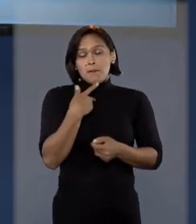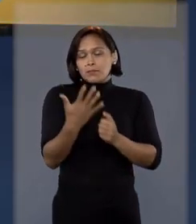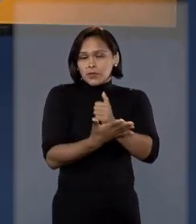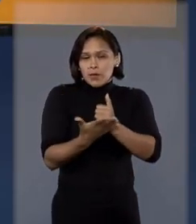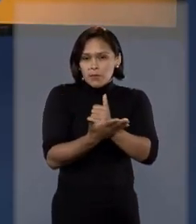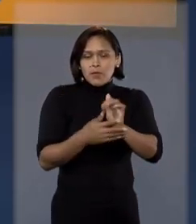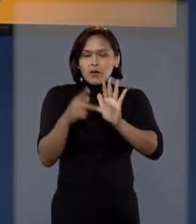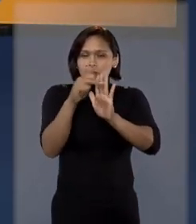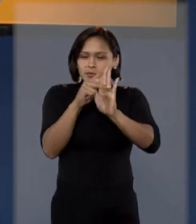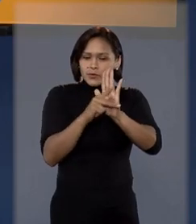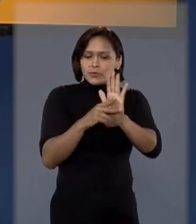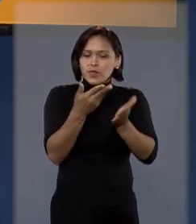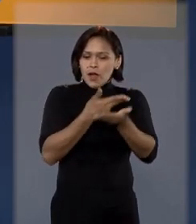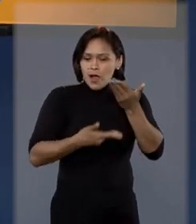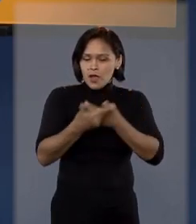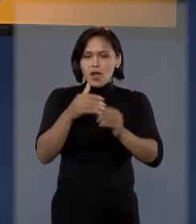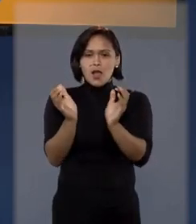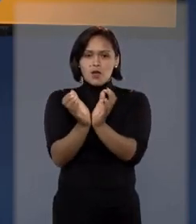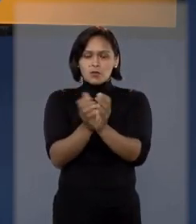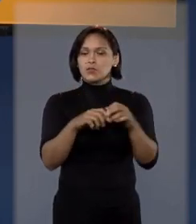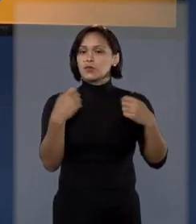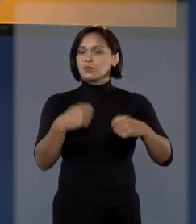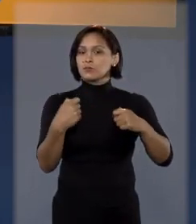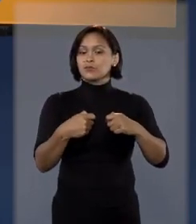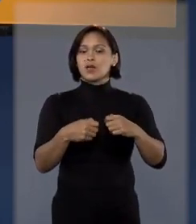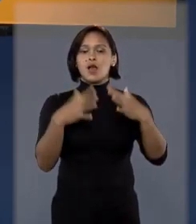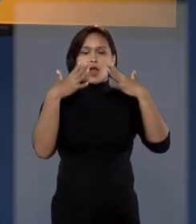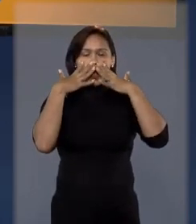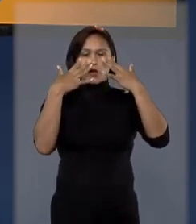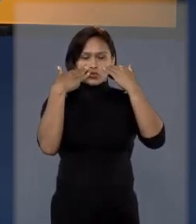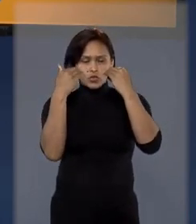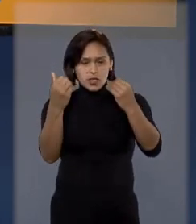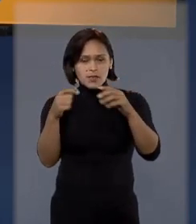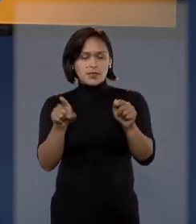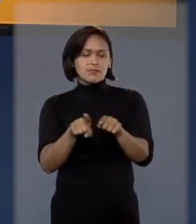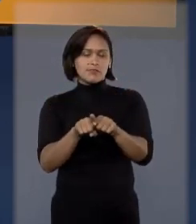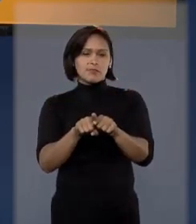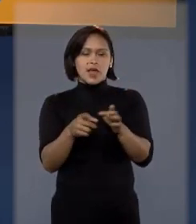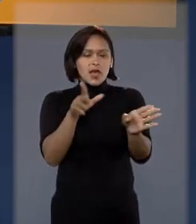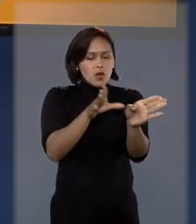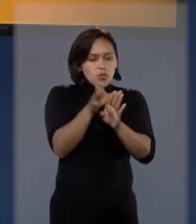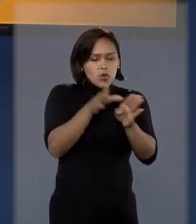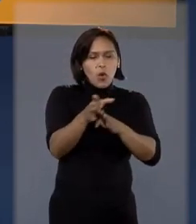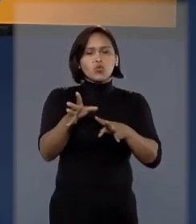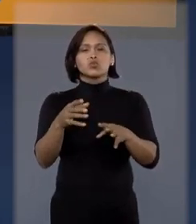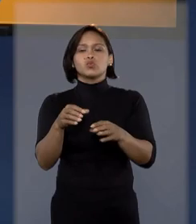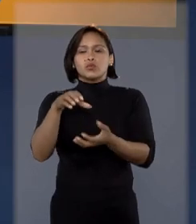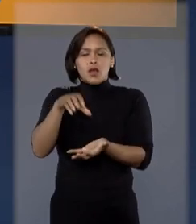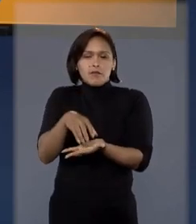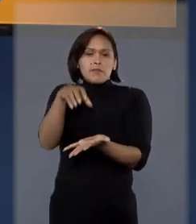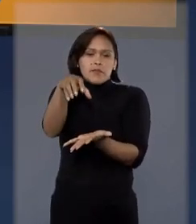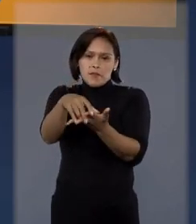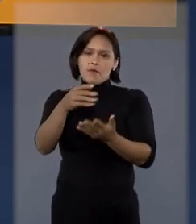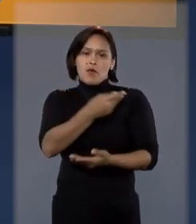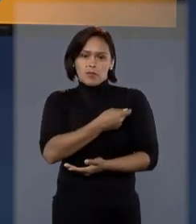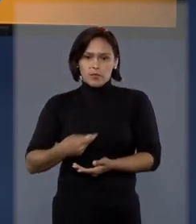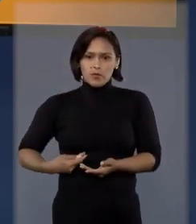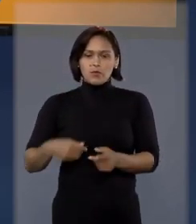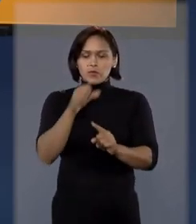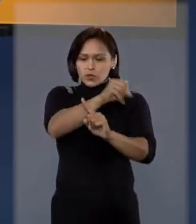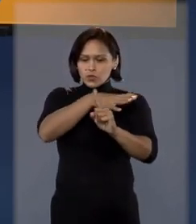as propostas, a comissão deve realizar ainda audiências e consultas públicas com órgãos públicos, especialistas